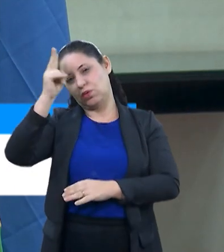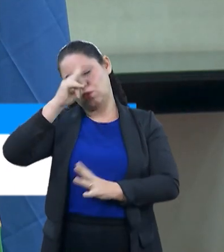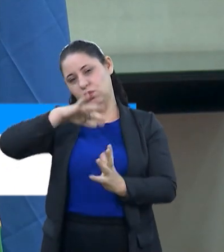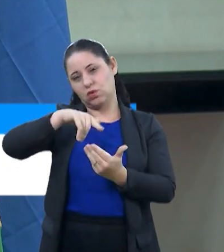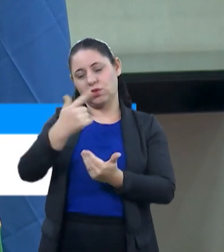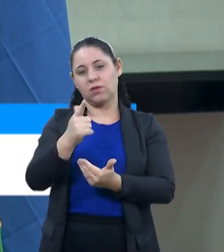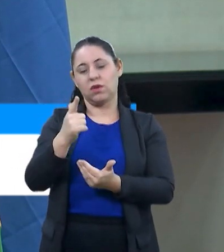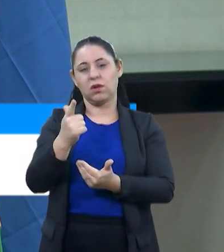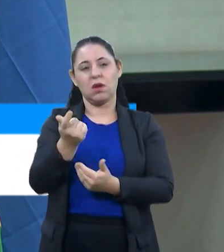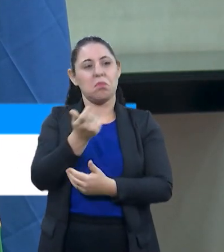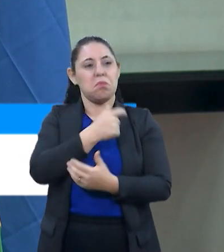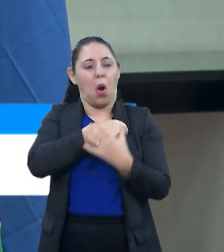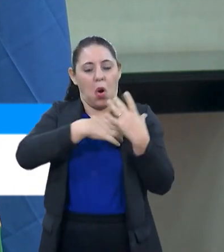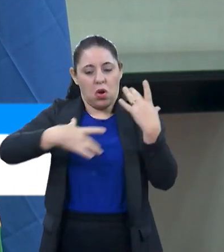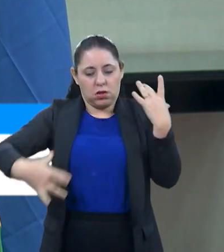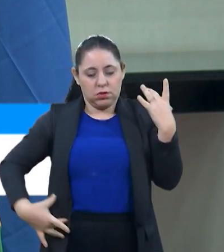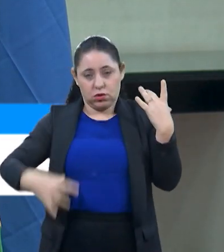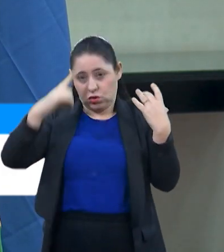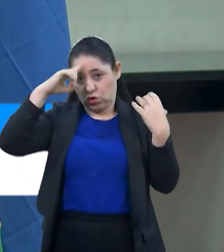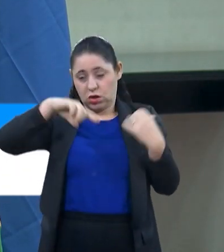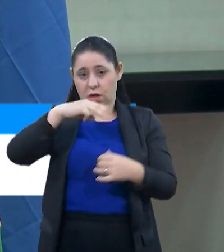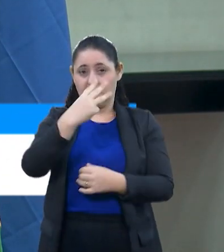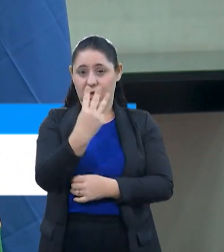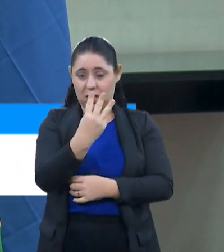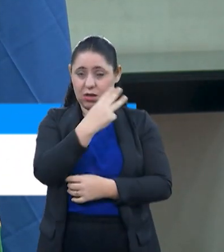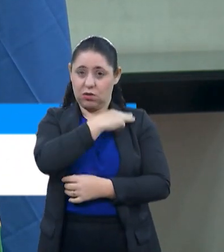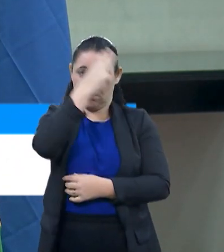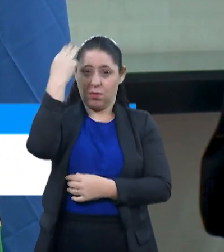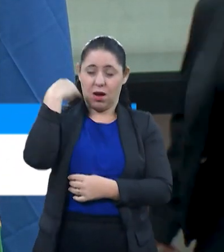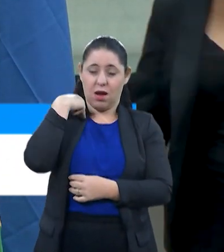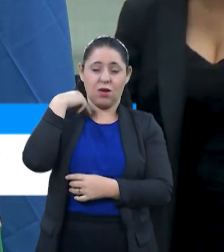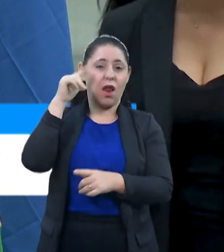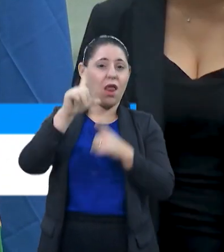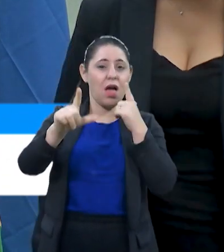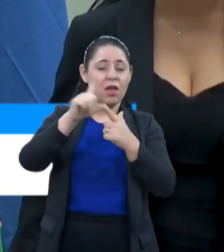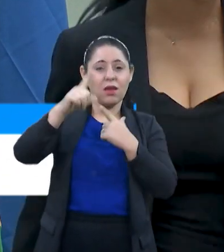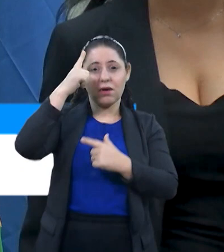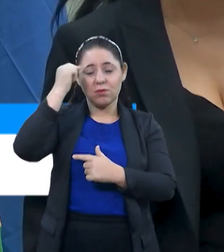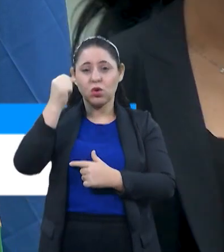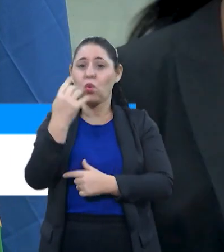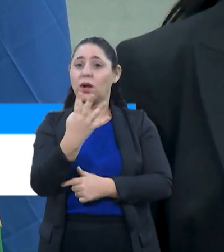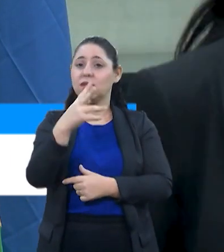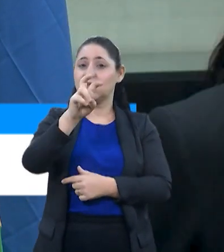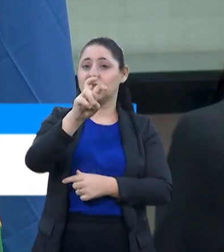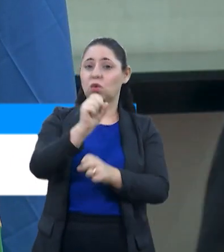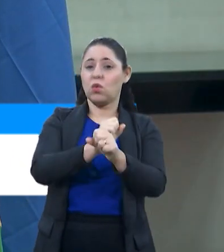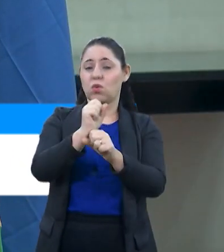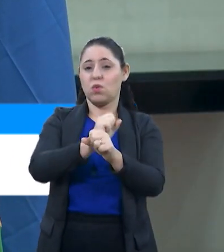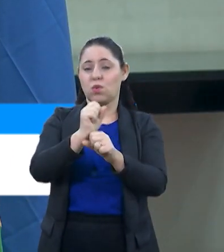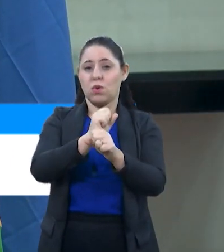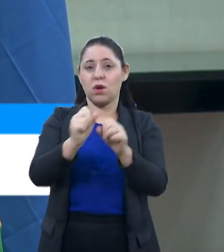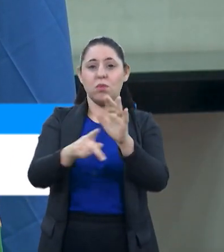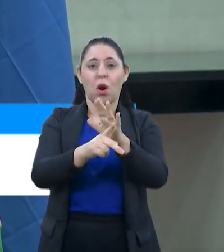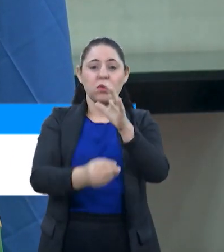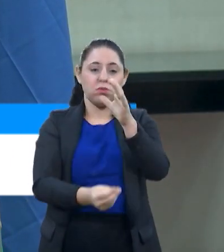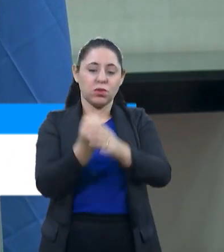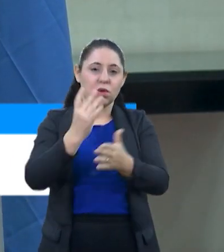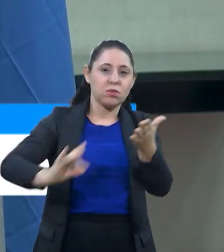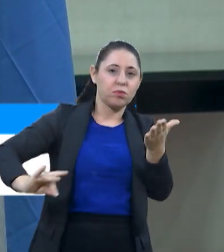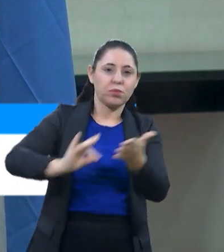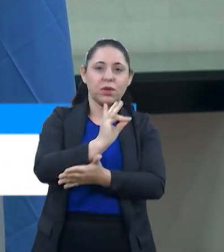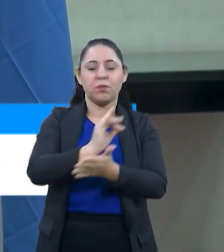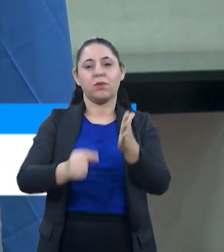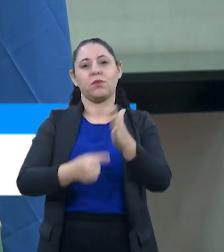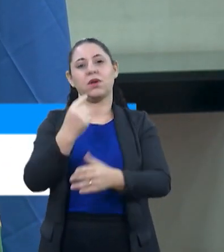Instituto Histórico e Geográfico de Mato Grosso do Sul, a minha posse que vai ser no dia 3 de maio na Academia Sul-Mato-Grossense de Letras, e